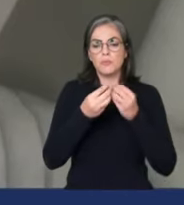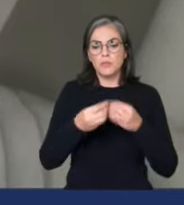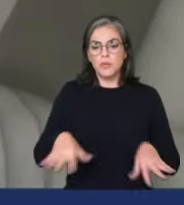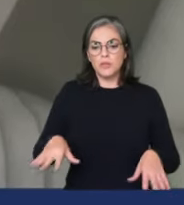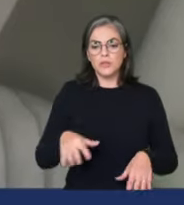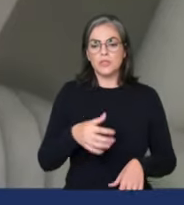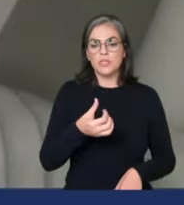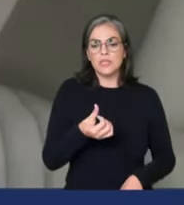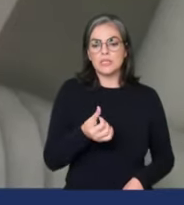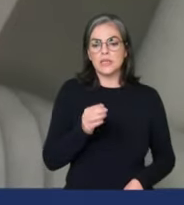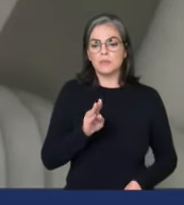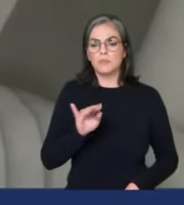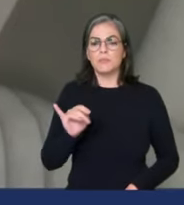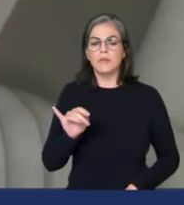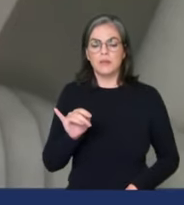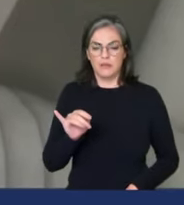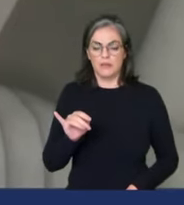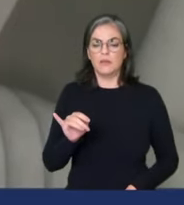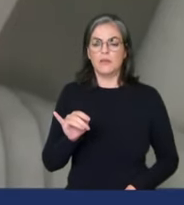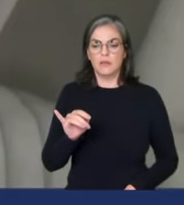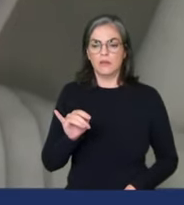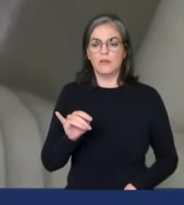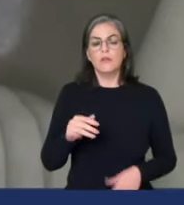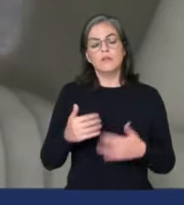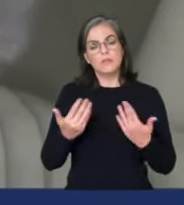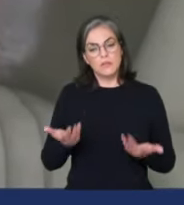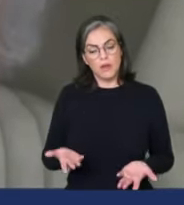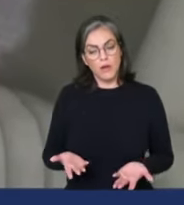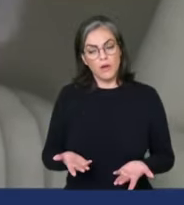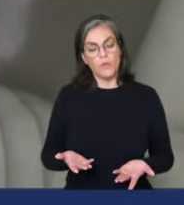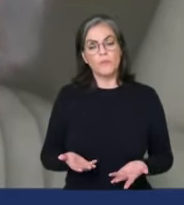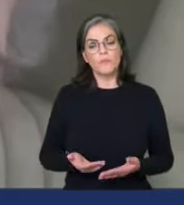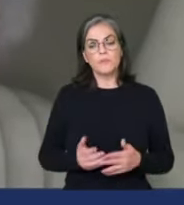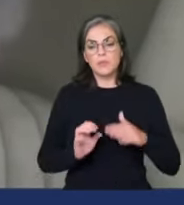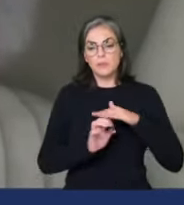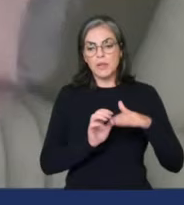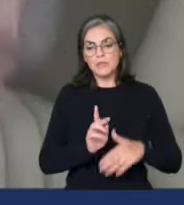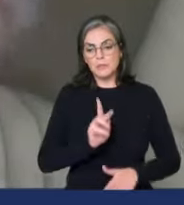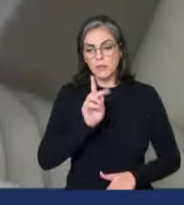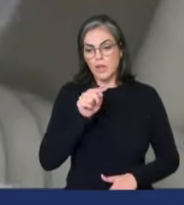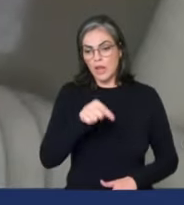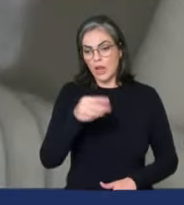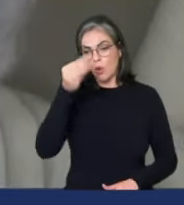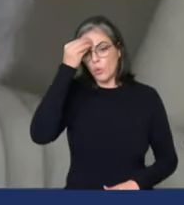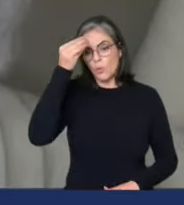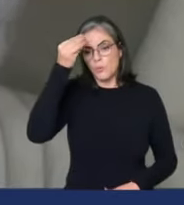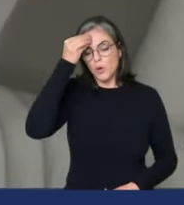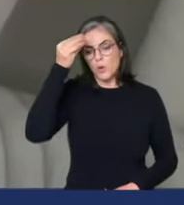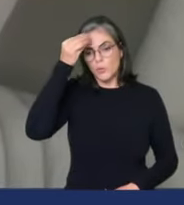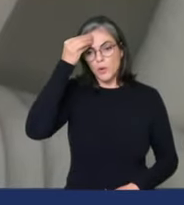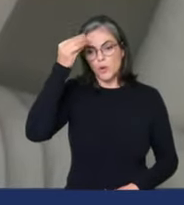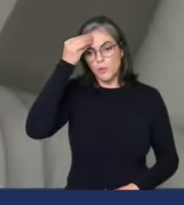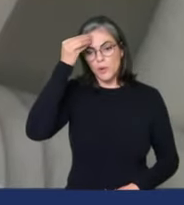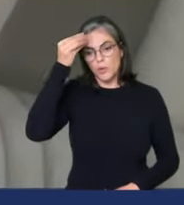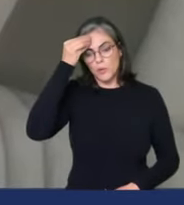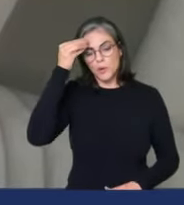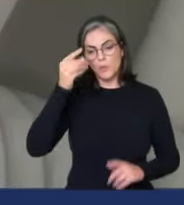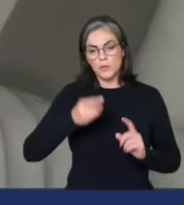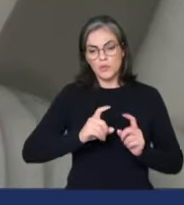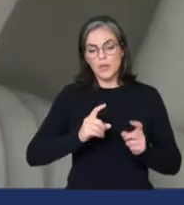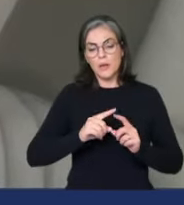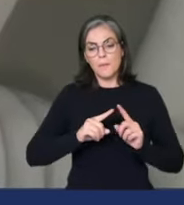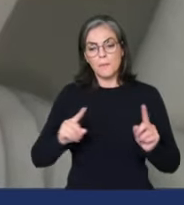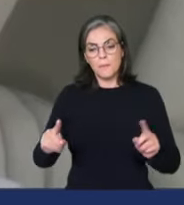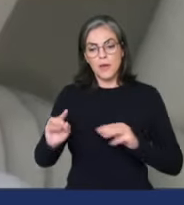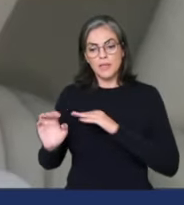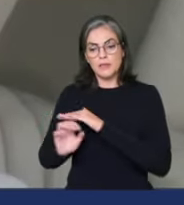6 bilhões. Então, a Petrobras é culpada, é a Geni, mas as